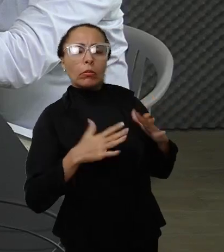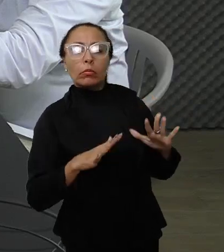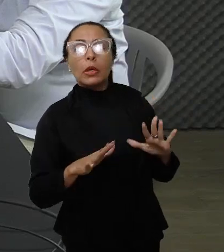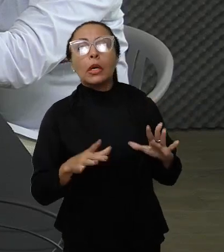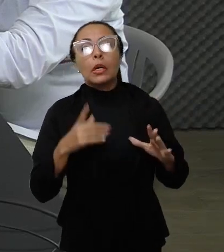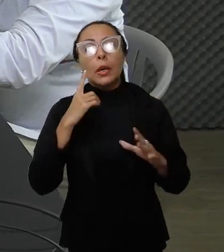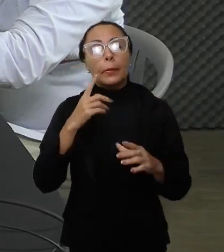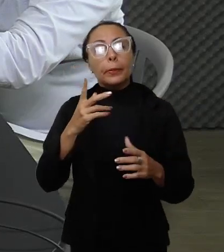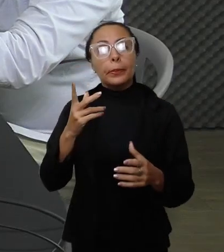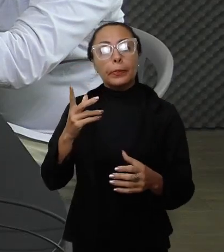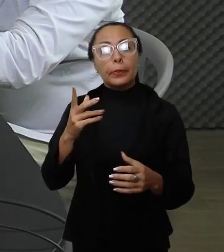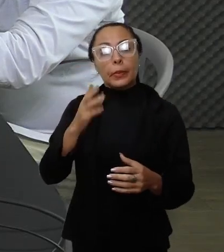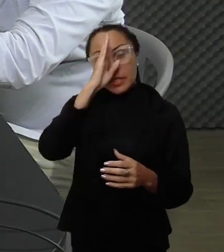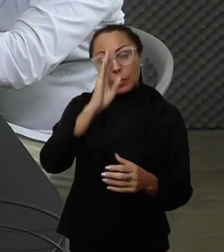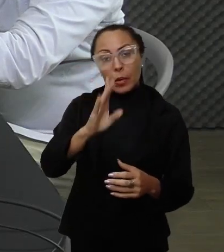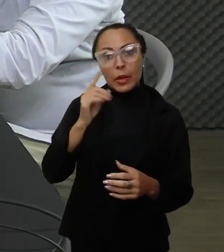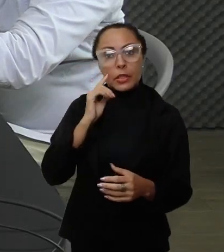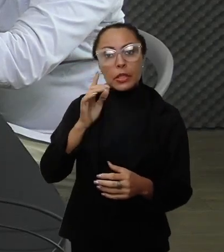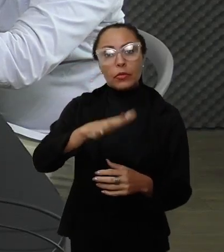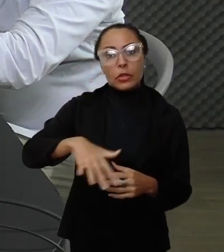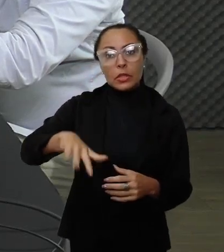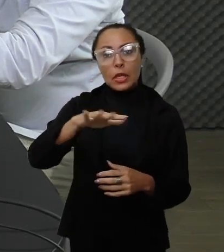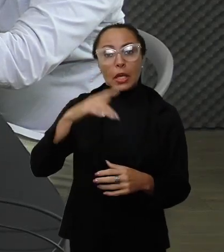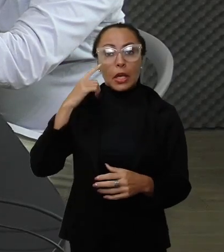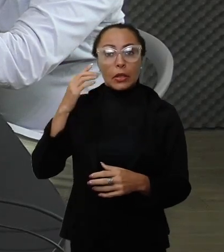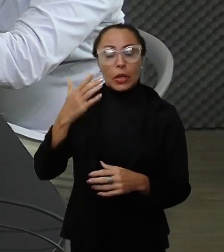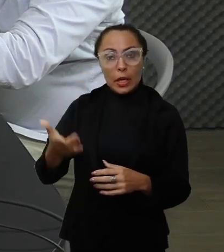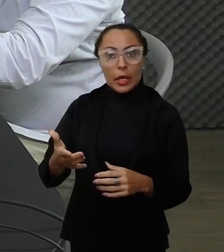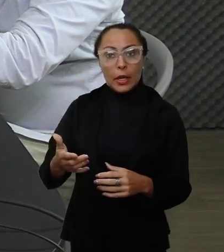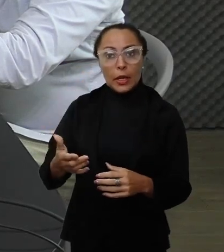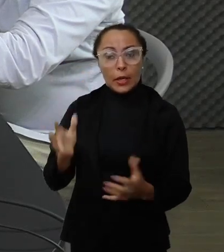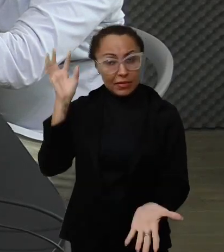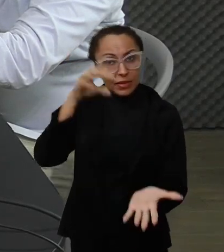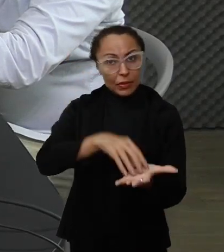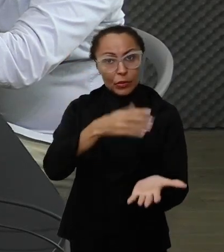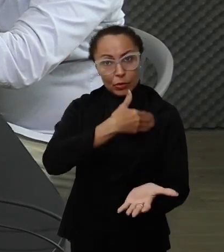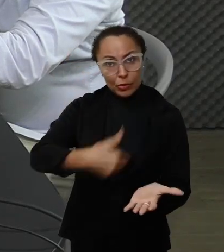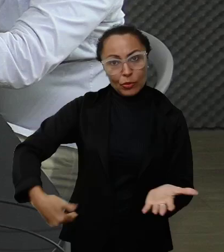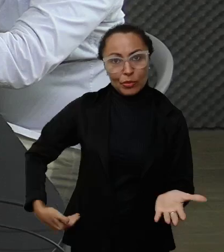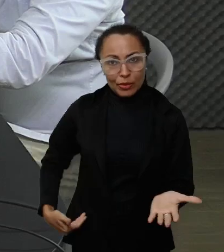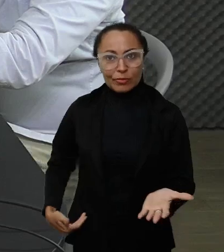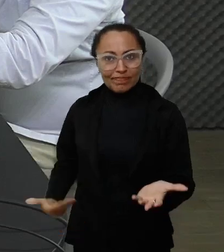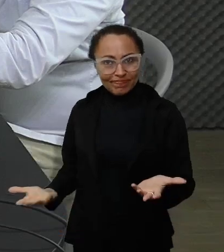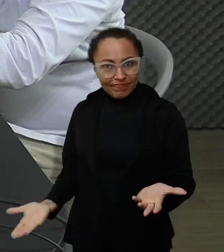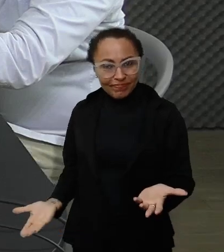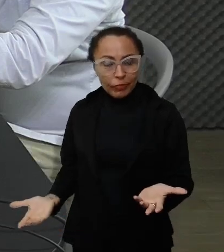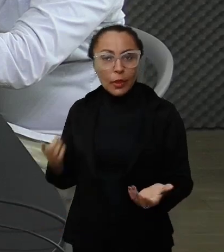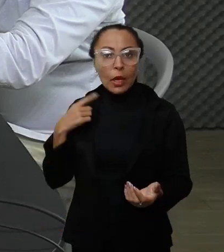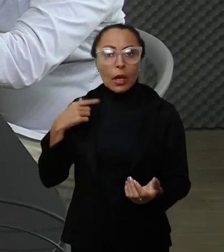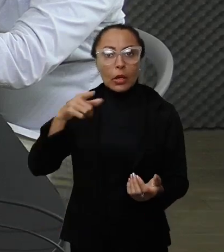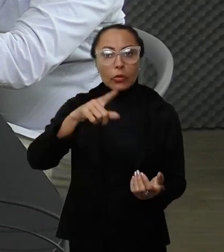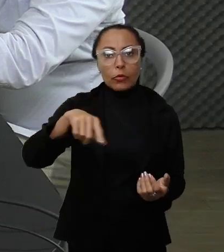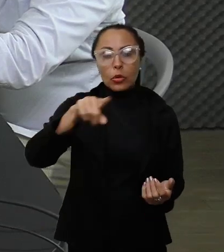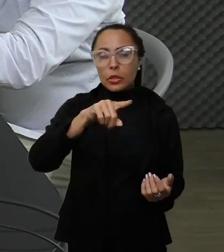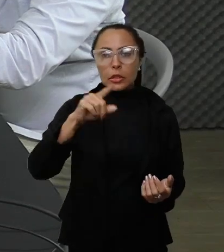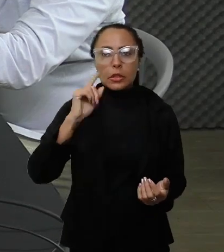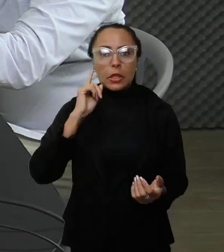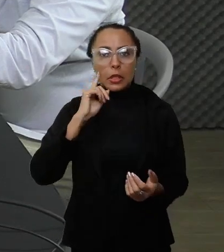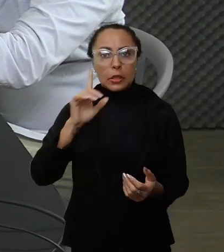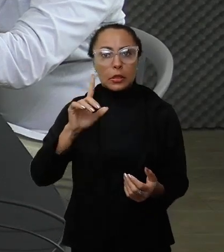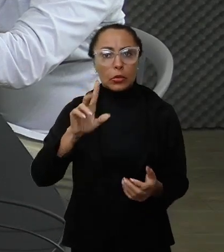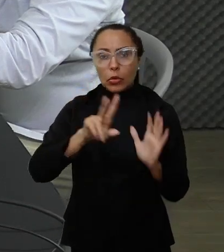Principalmente se você ocupa um cargo público, veja, cargos públicos você não são